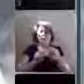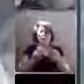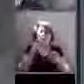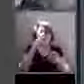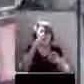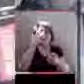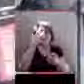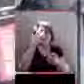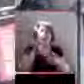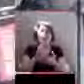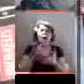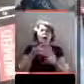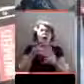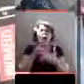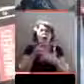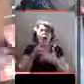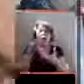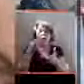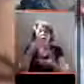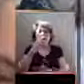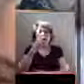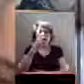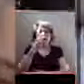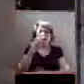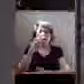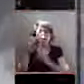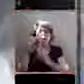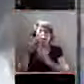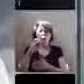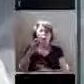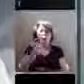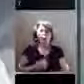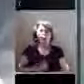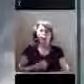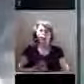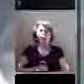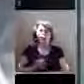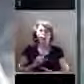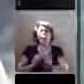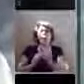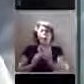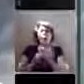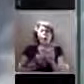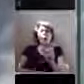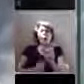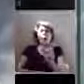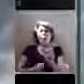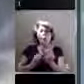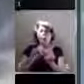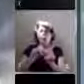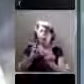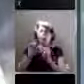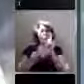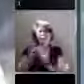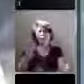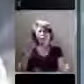Cocô, era cocô, aí virou fezes. Tá certo. Ah, então, você vê? Aí ficou estranho,